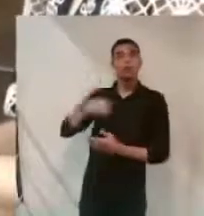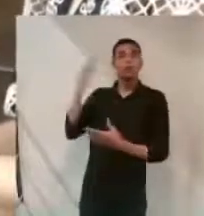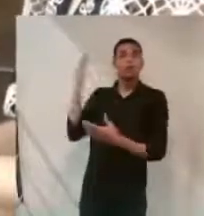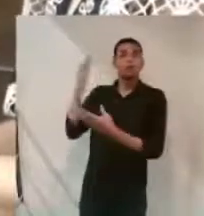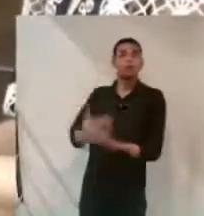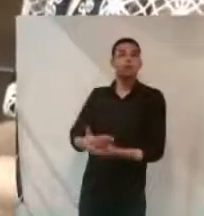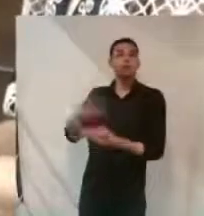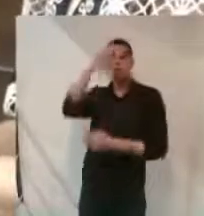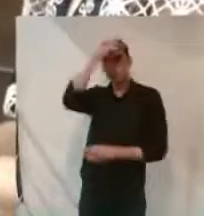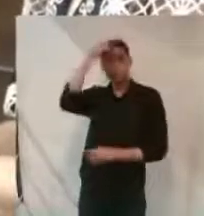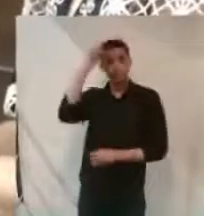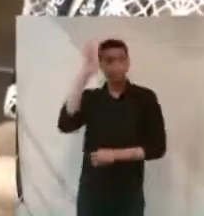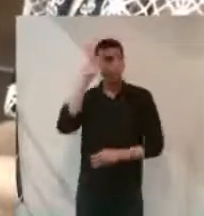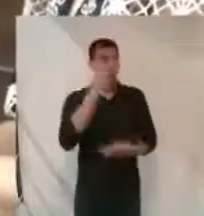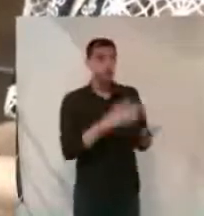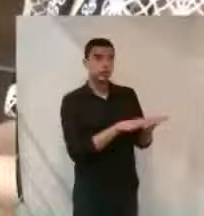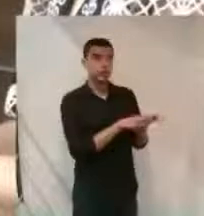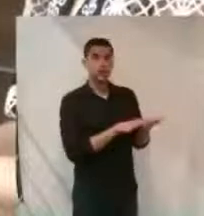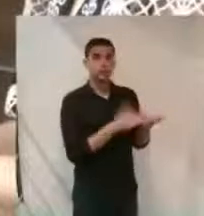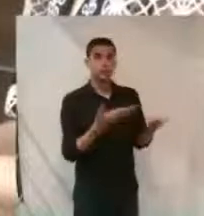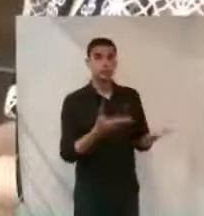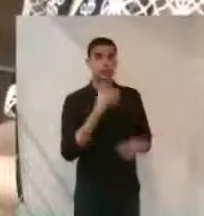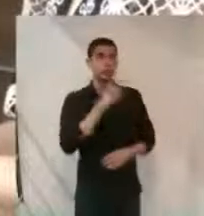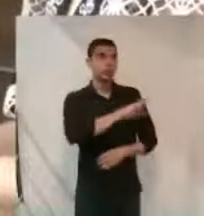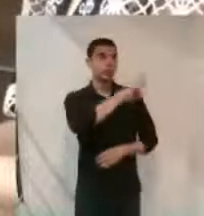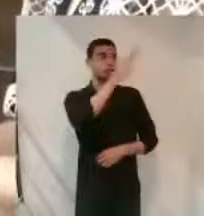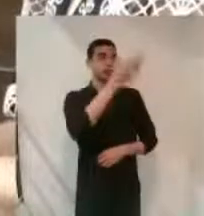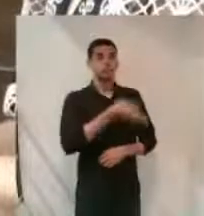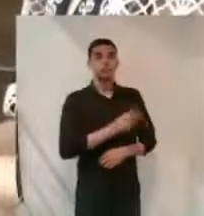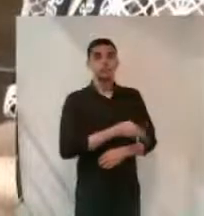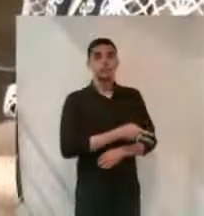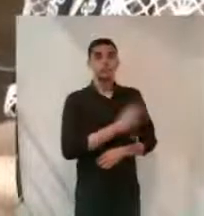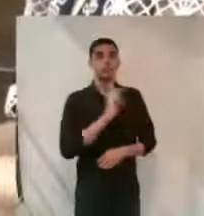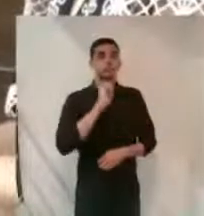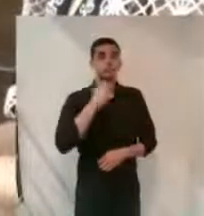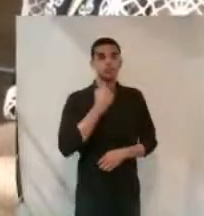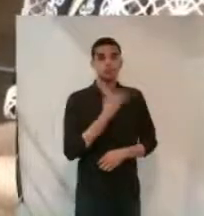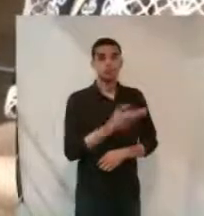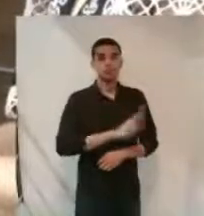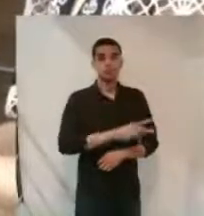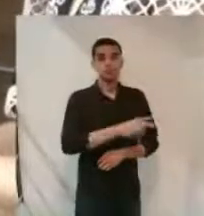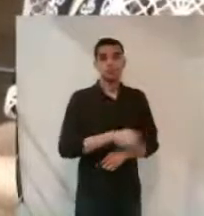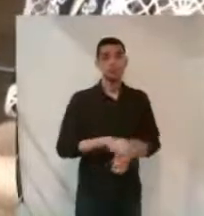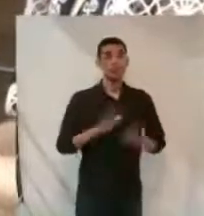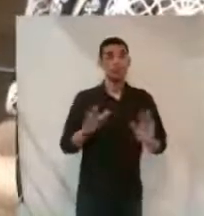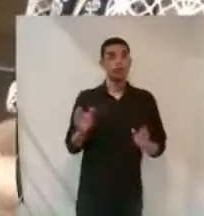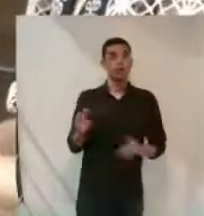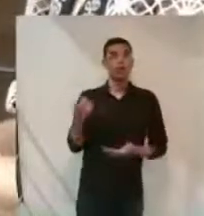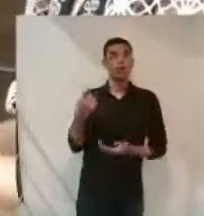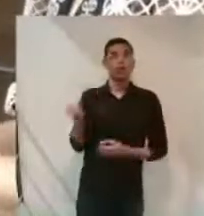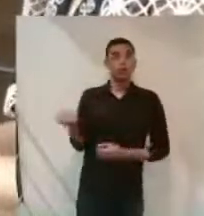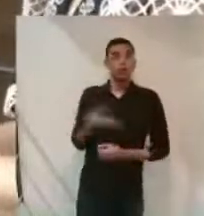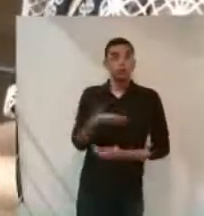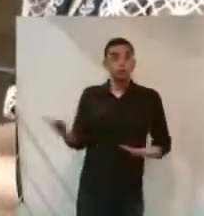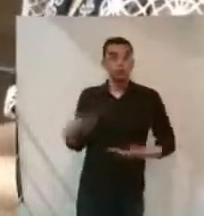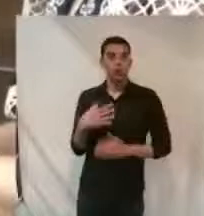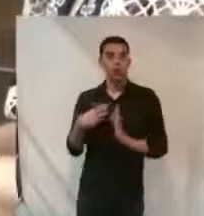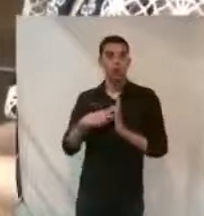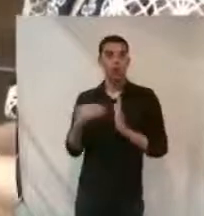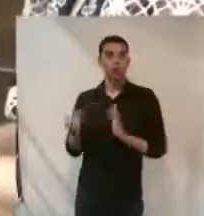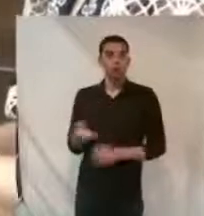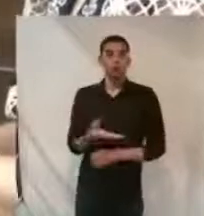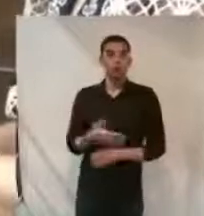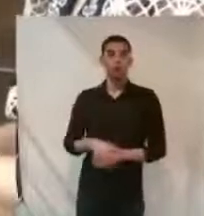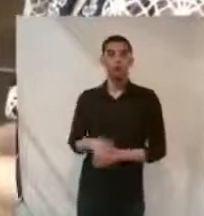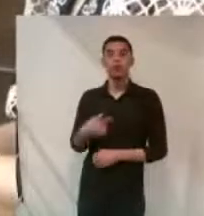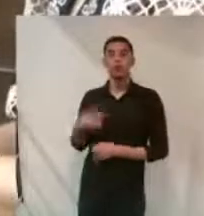ambiente. Modelo novo, eu vou negociar com o prefeito, tá certo? Eu não estou negociando o crime,